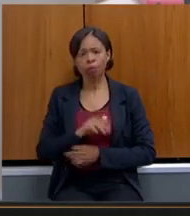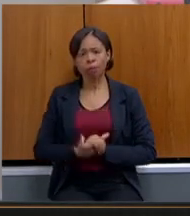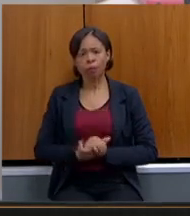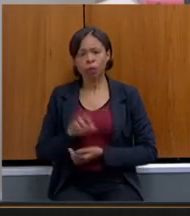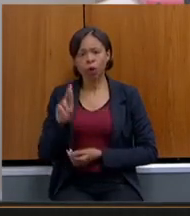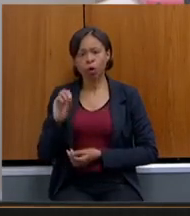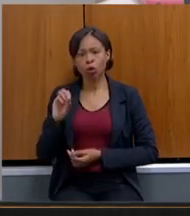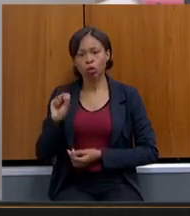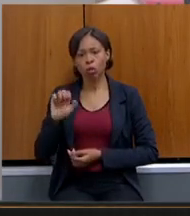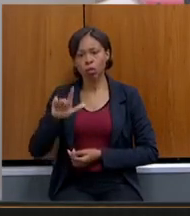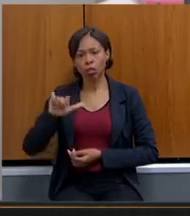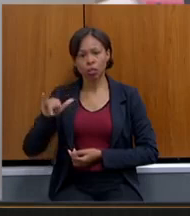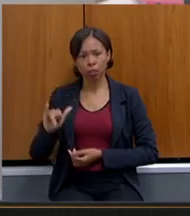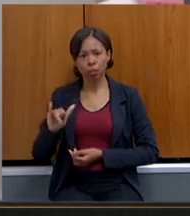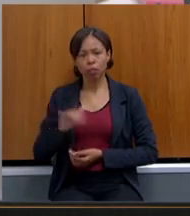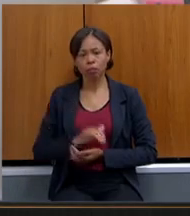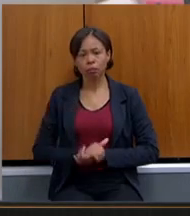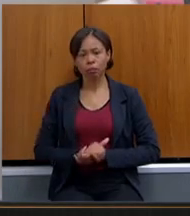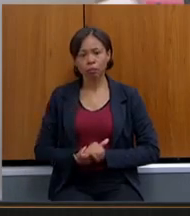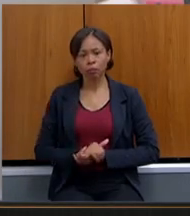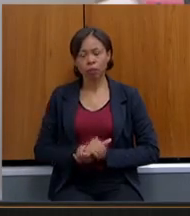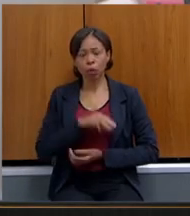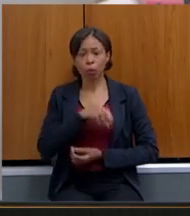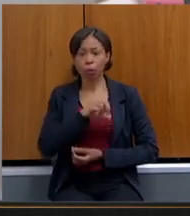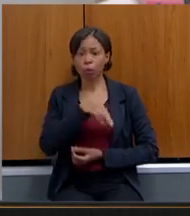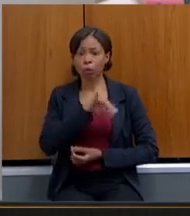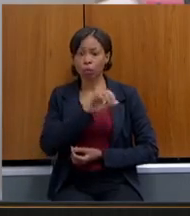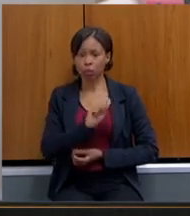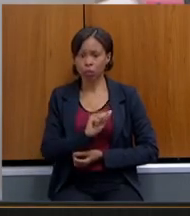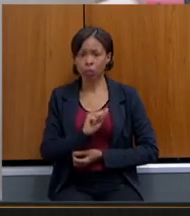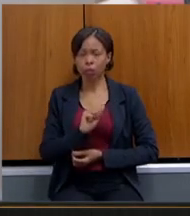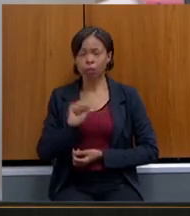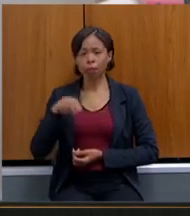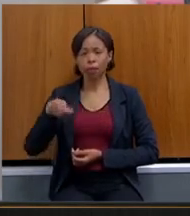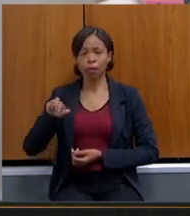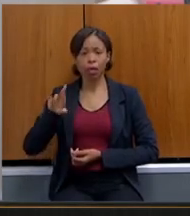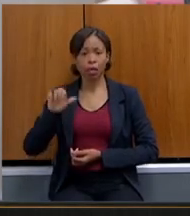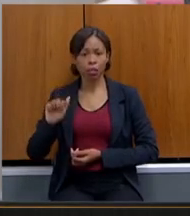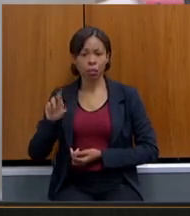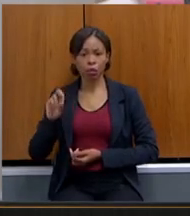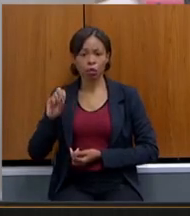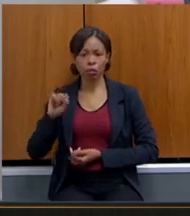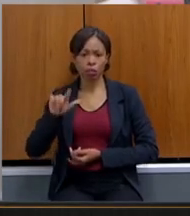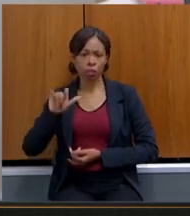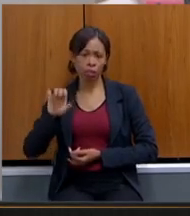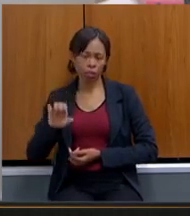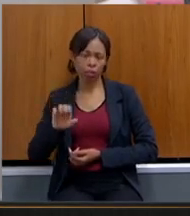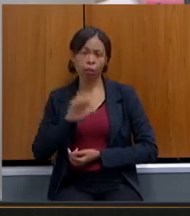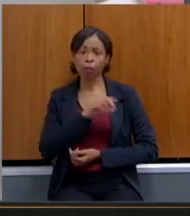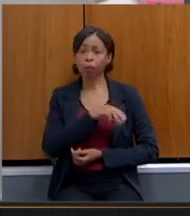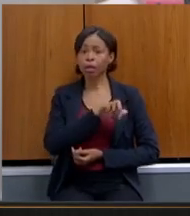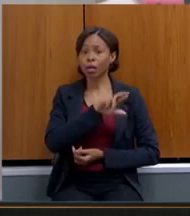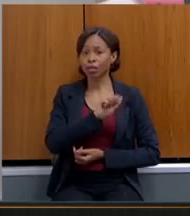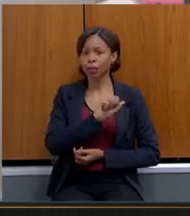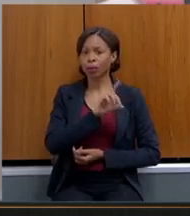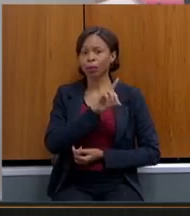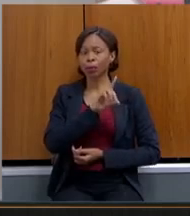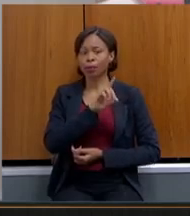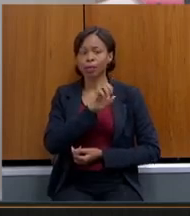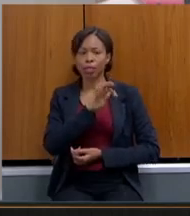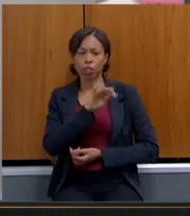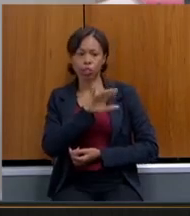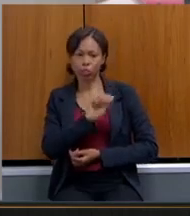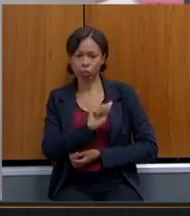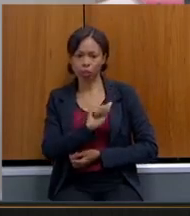dos Santos Roseli Otoni caveira Mônica Vieira Maria Rosilene Batista Maria Benedita Balbino